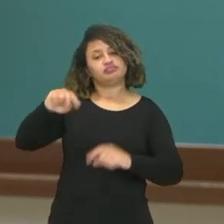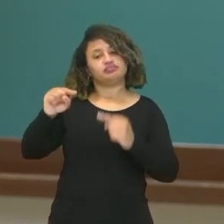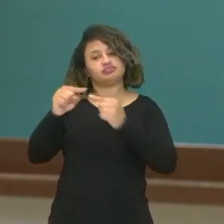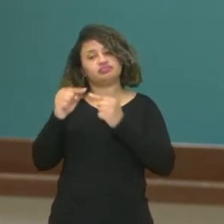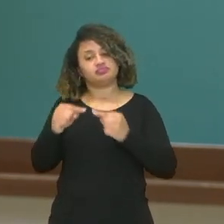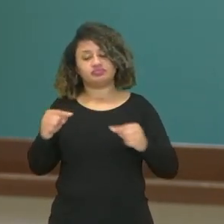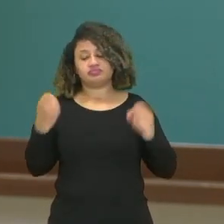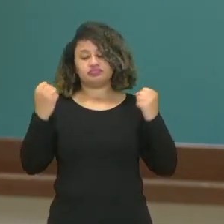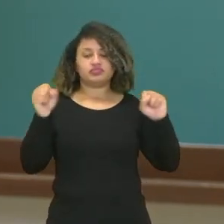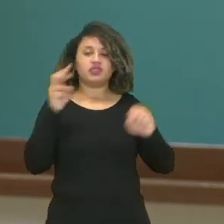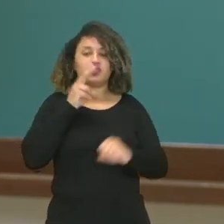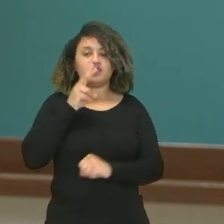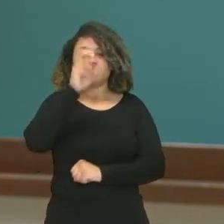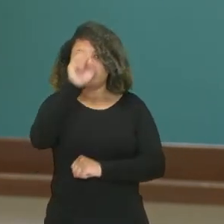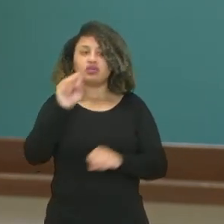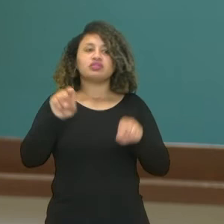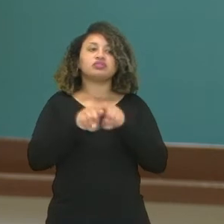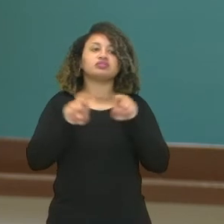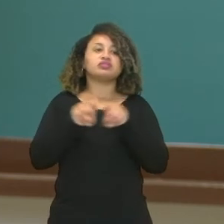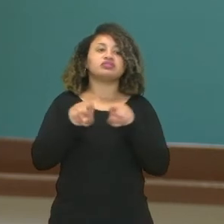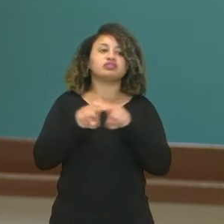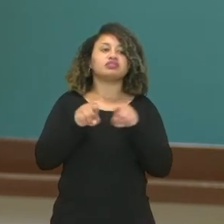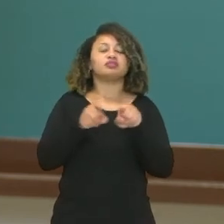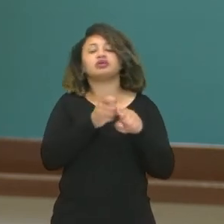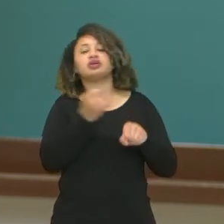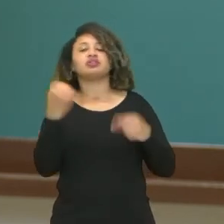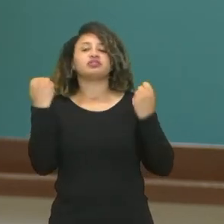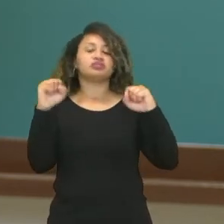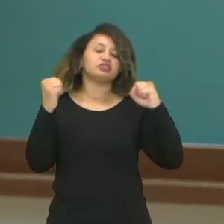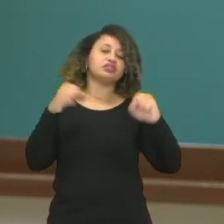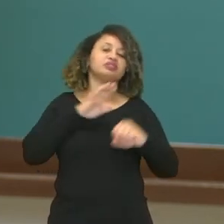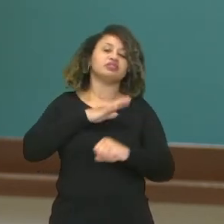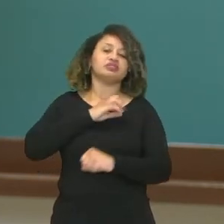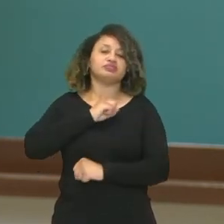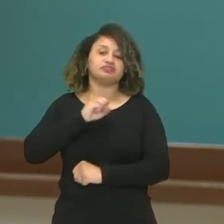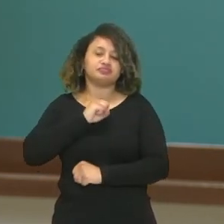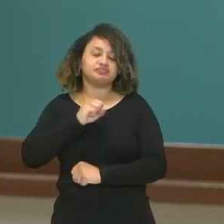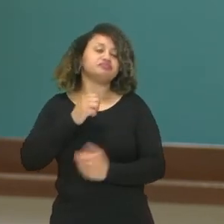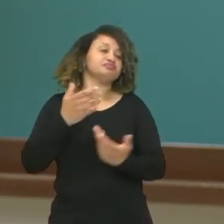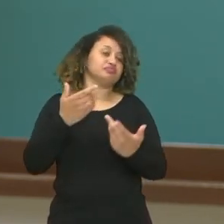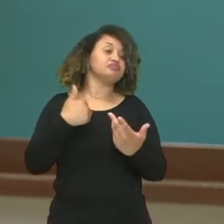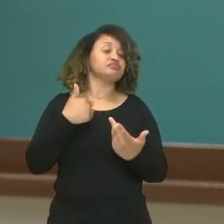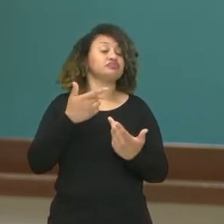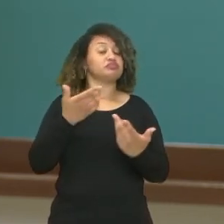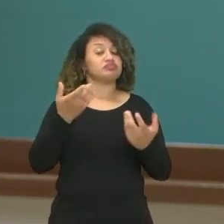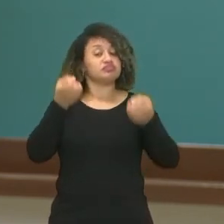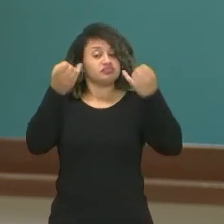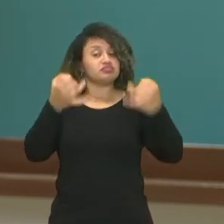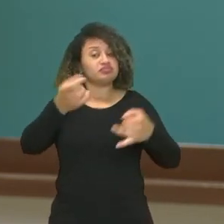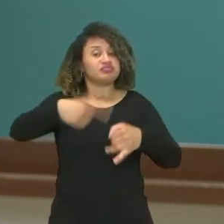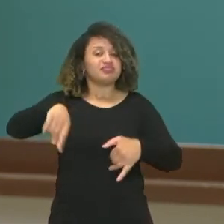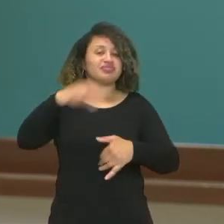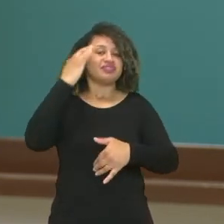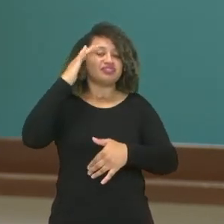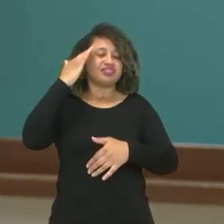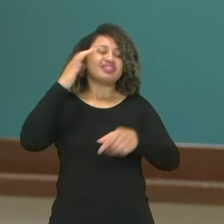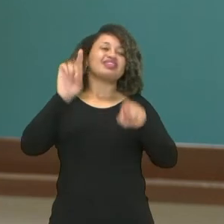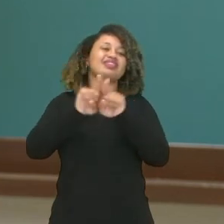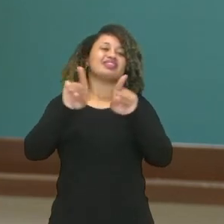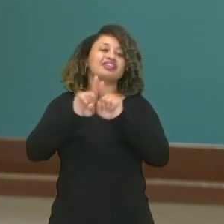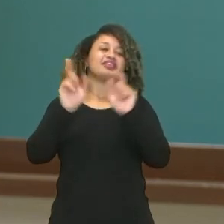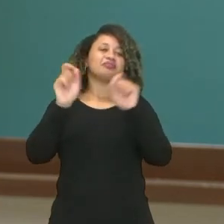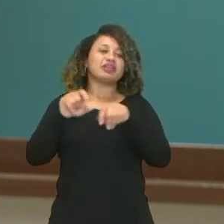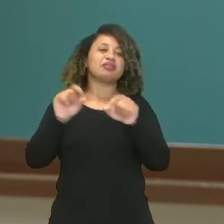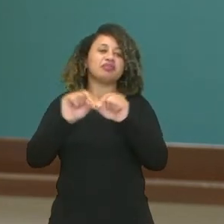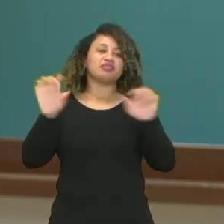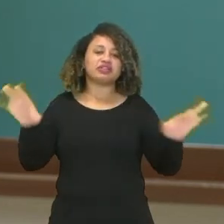exercícios de força com exercícios também cardiorrespiratórios. Tá? A professora trouxe aqui só para vocês entenderem que também a gente pode fazer